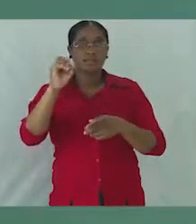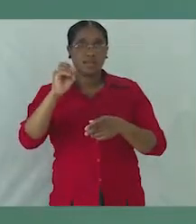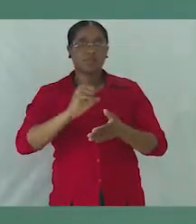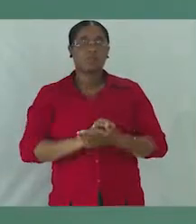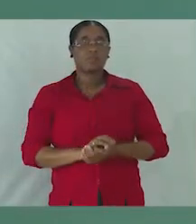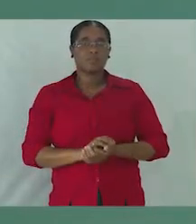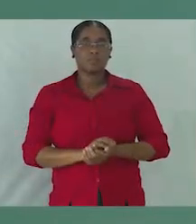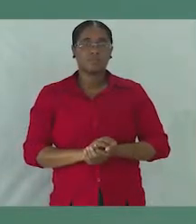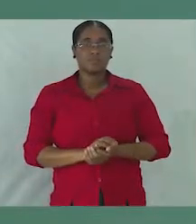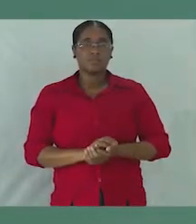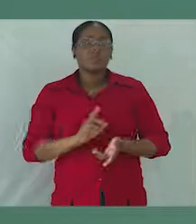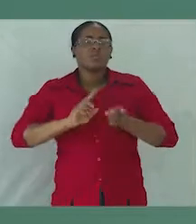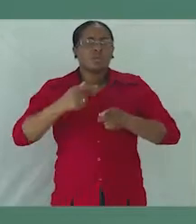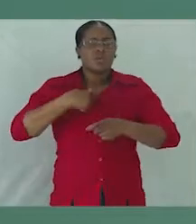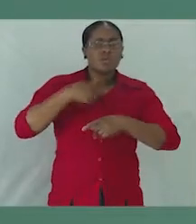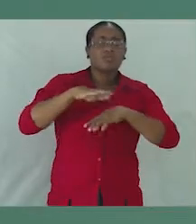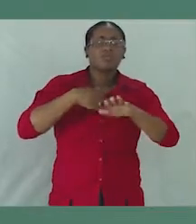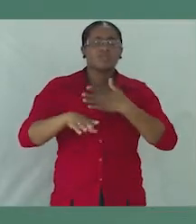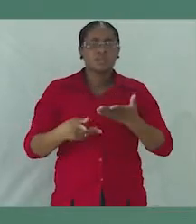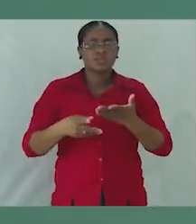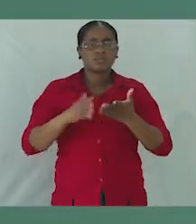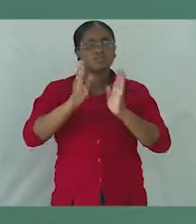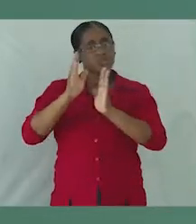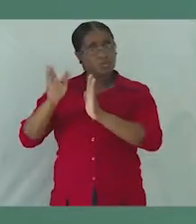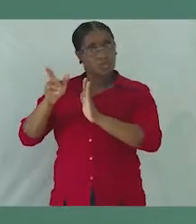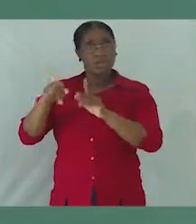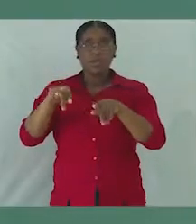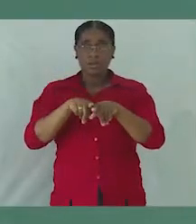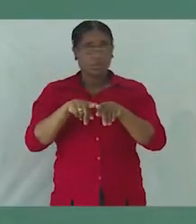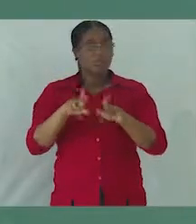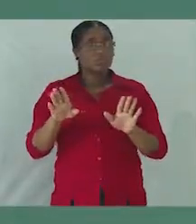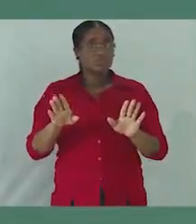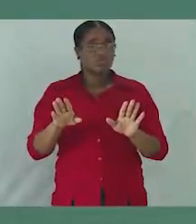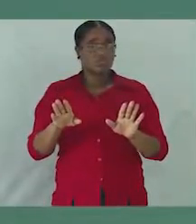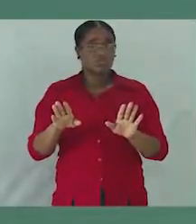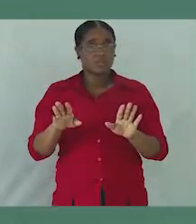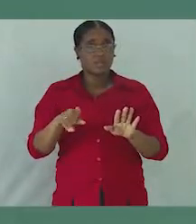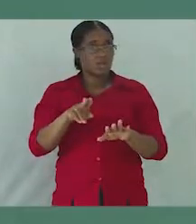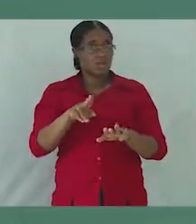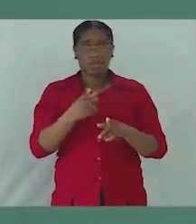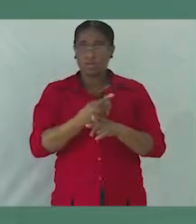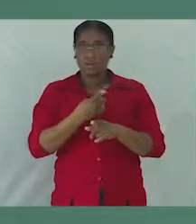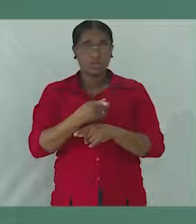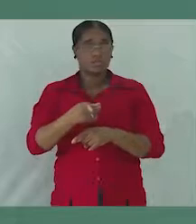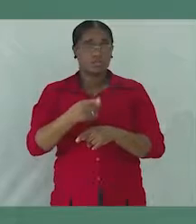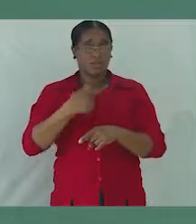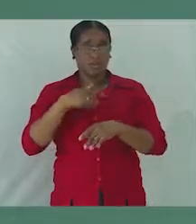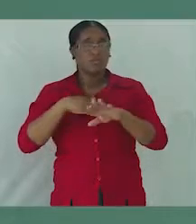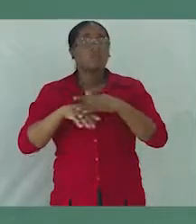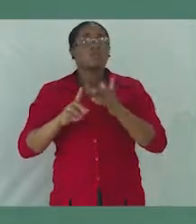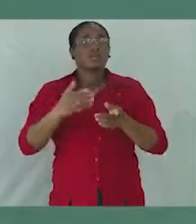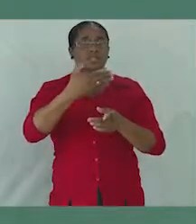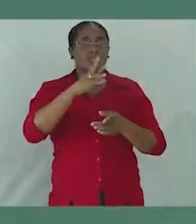0. O que é que eu vou fazer? O procedimento da resolução é exatamente a mesma coisa. O que é que eu vou fazer?